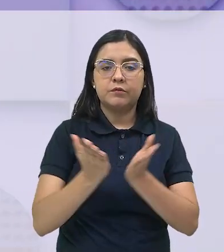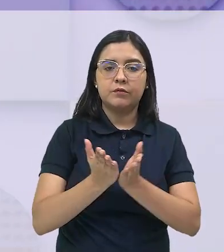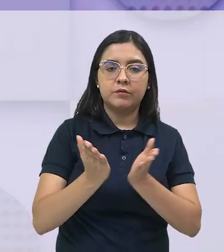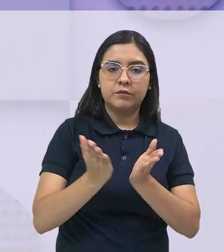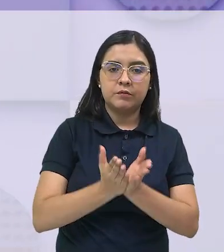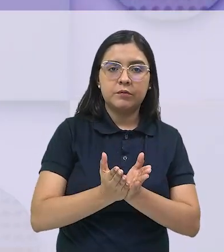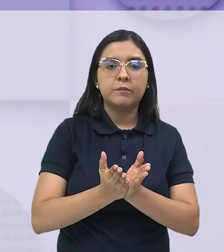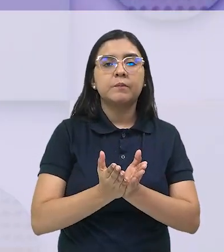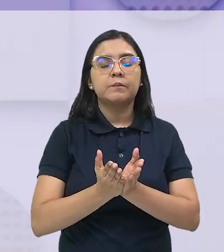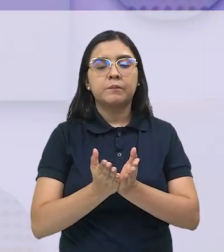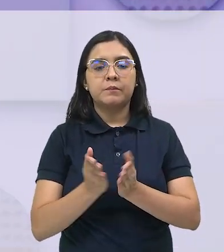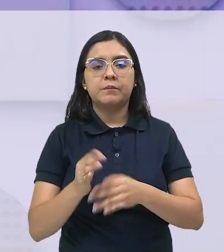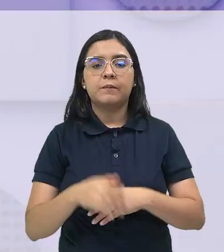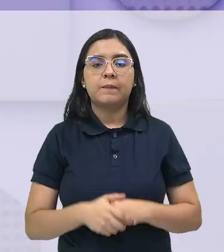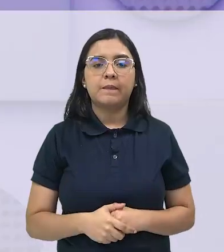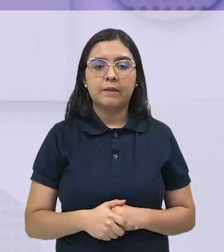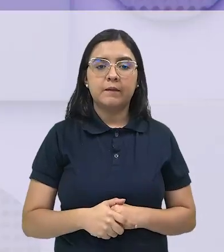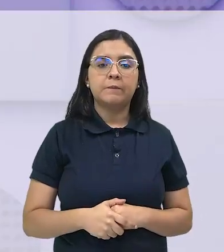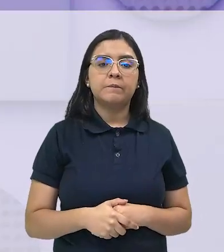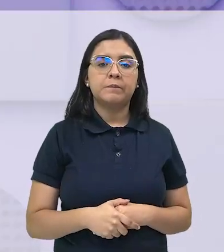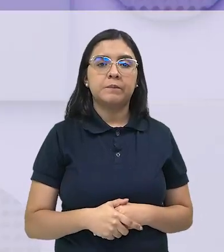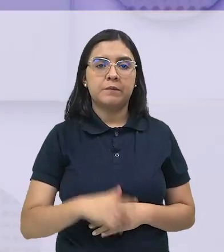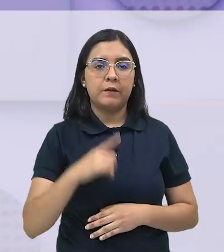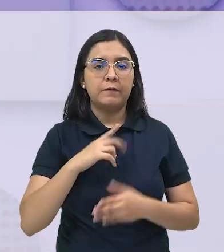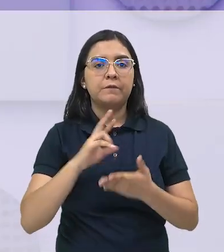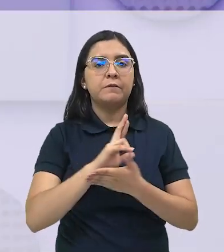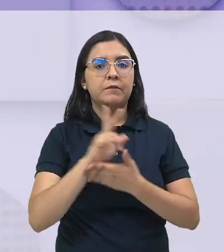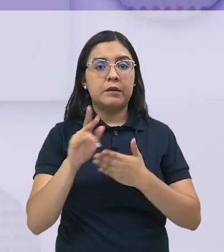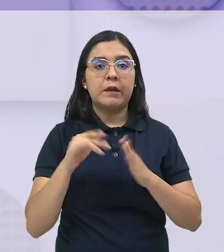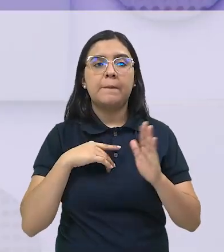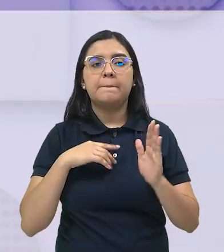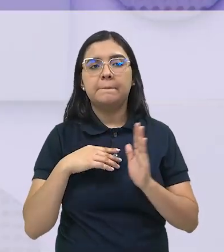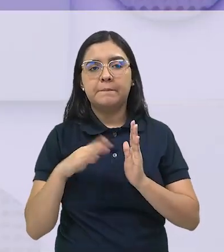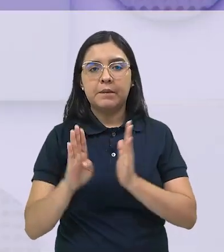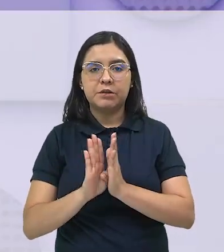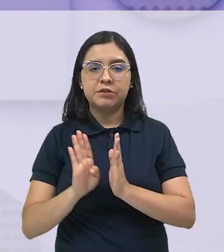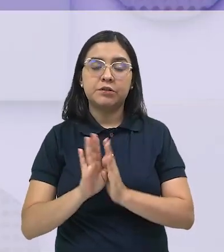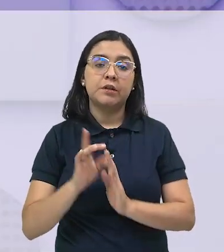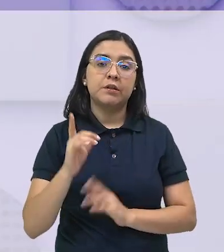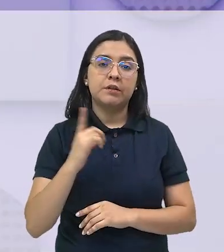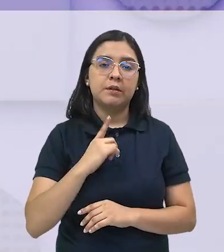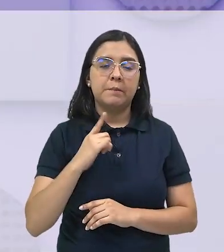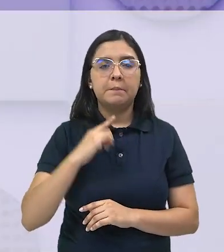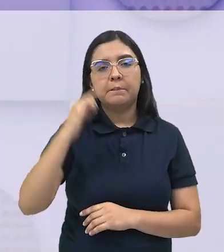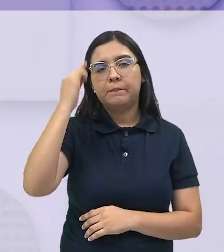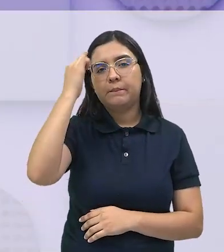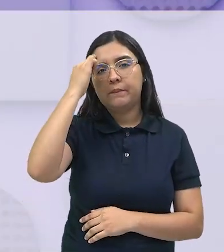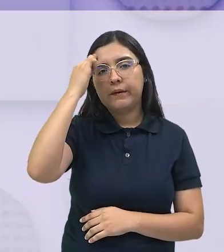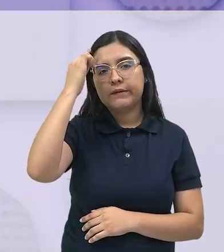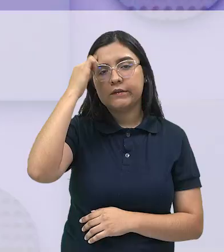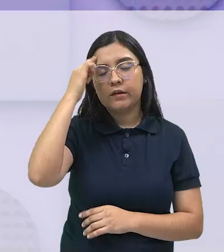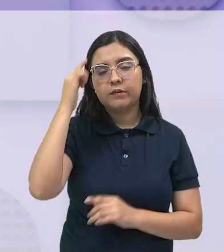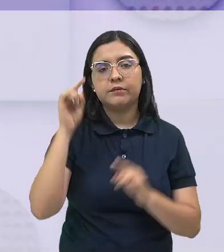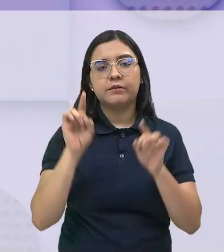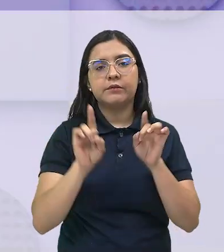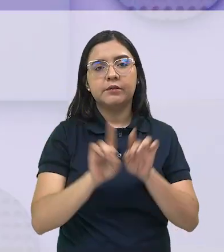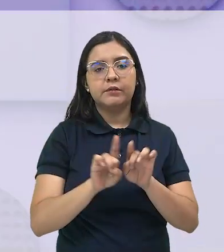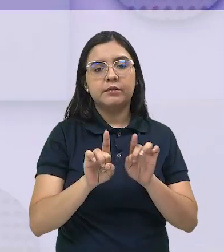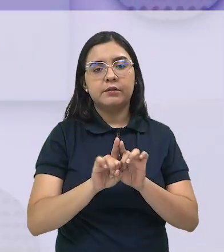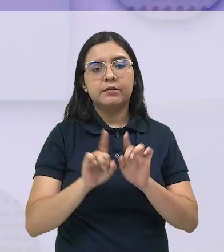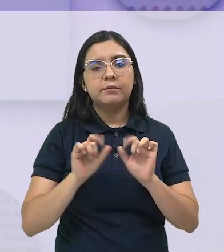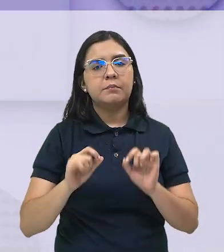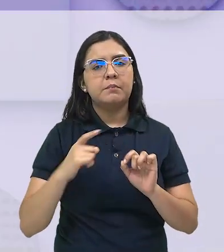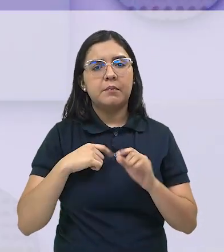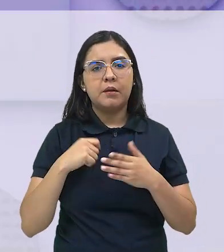movimento Renovar Nosso Mundo, Nós na Criação, que é um movimento batista, que tem pensado e encampado